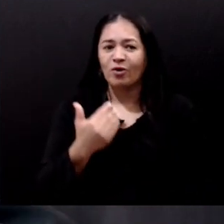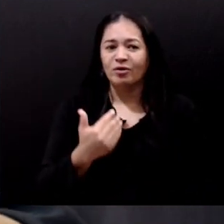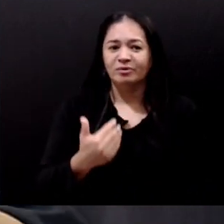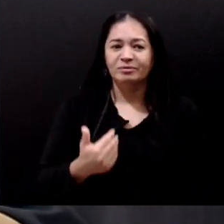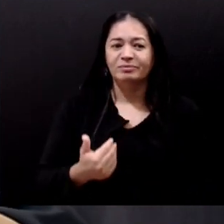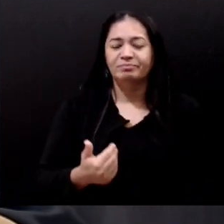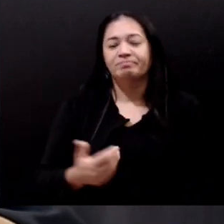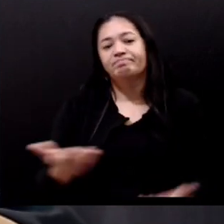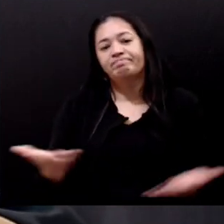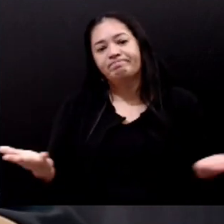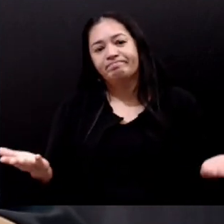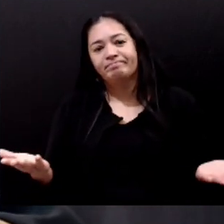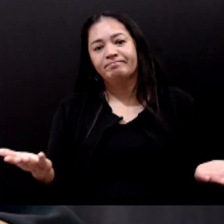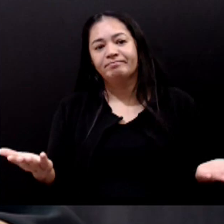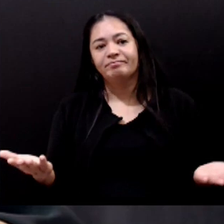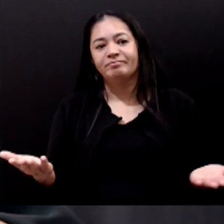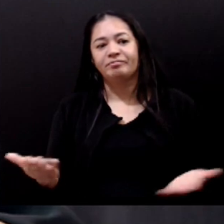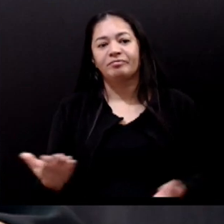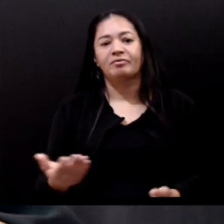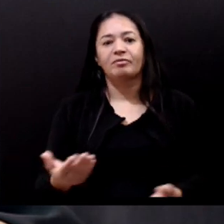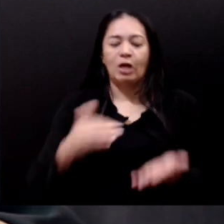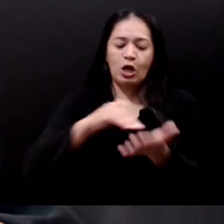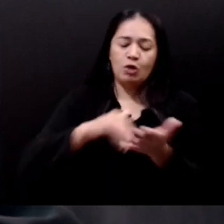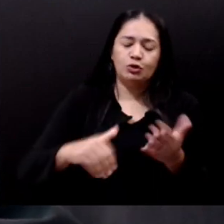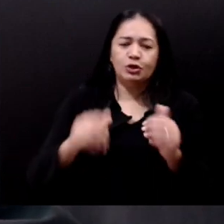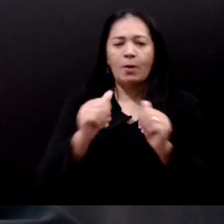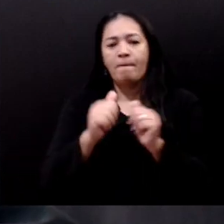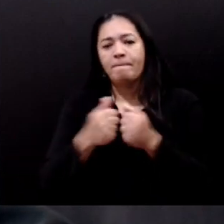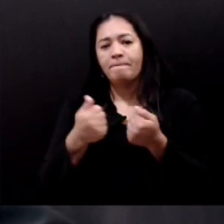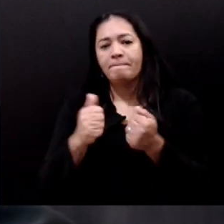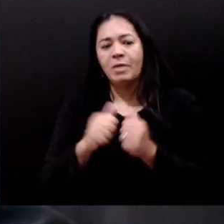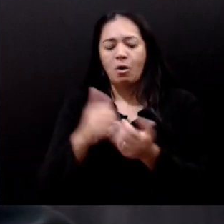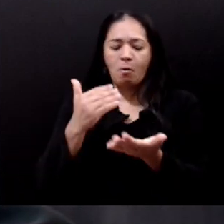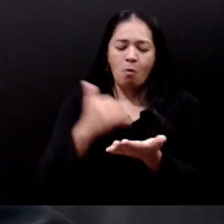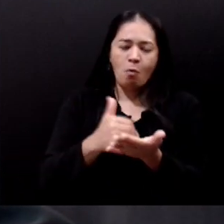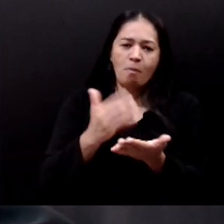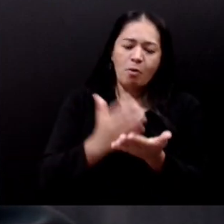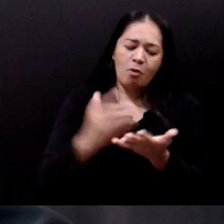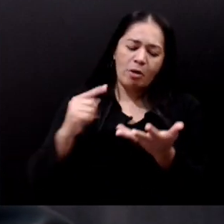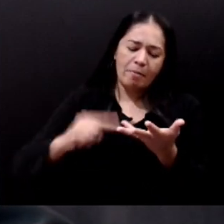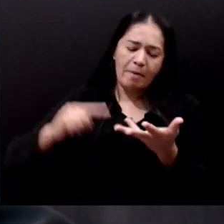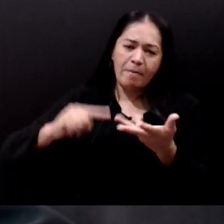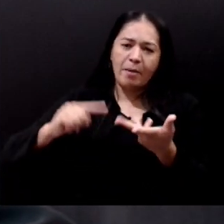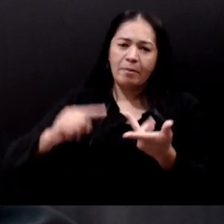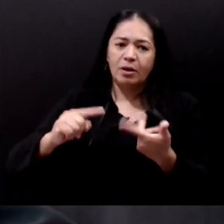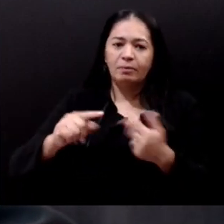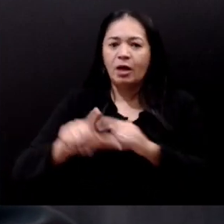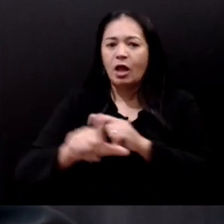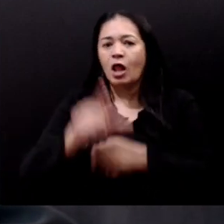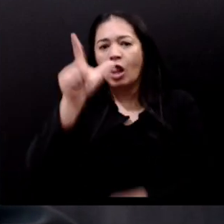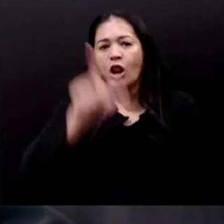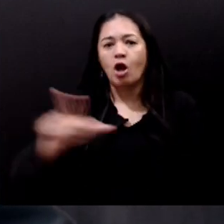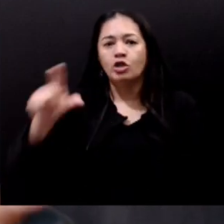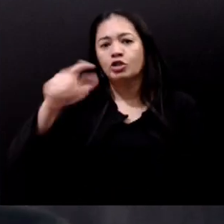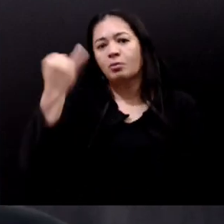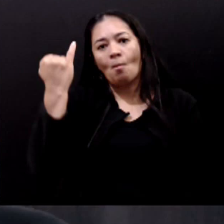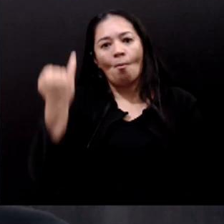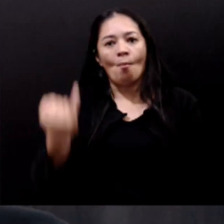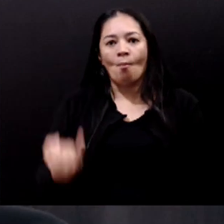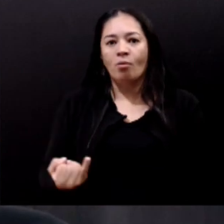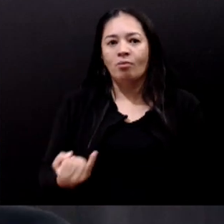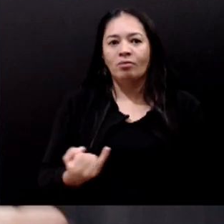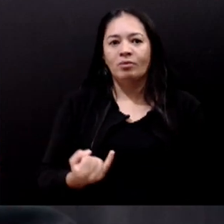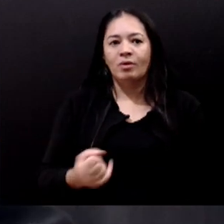Então, poxa, eu tirei o pão, o bolo, tal, tal, tal. É lógico que você vai ter uma perda de peso, é lógico que sua barriga vai desinchar, porque você vai estar